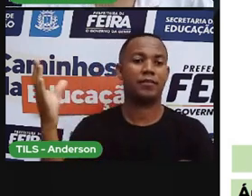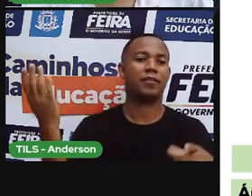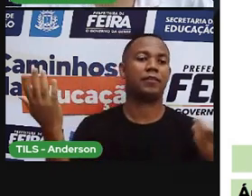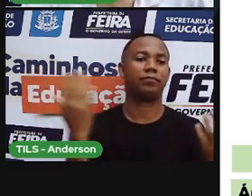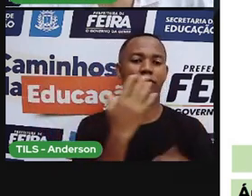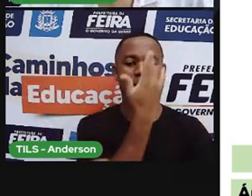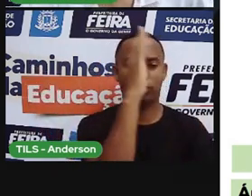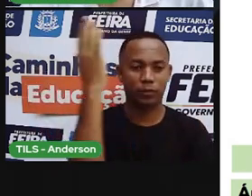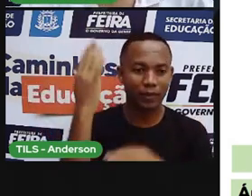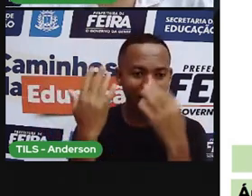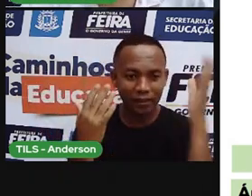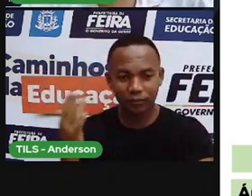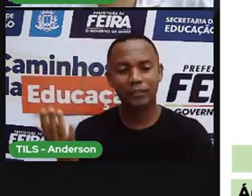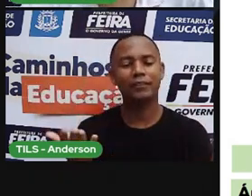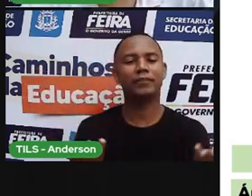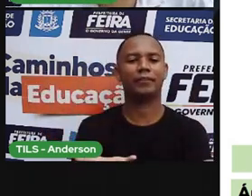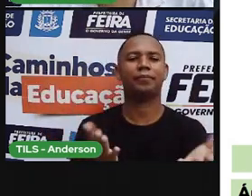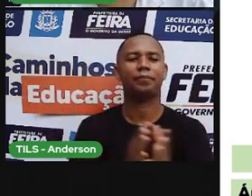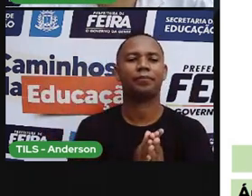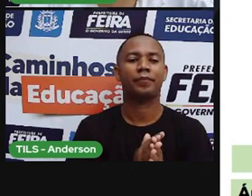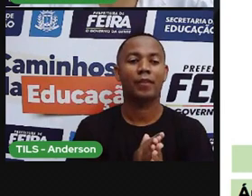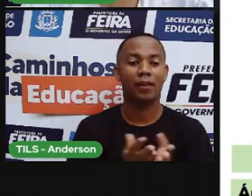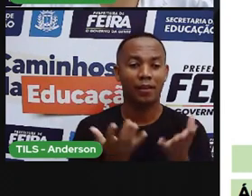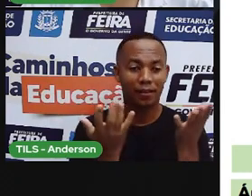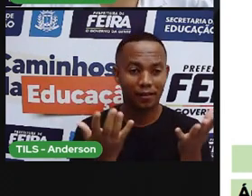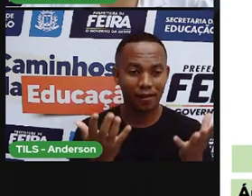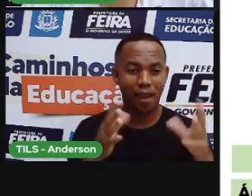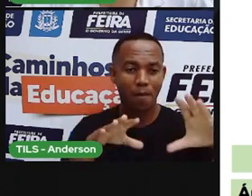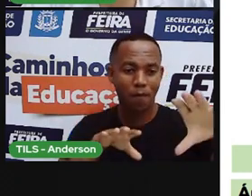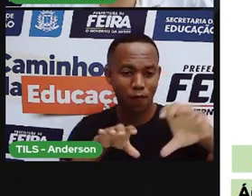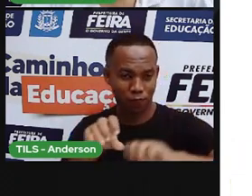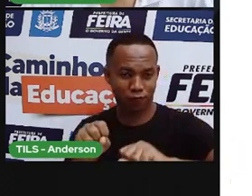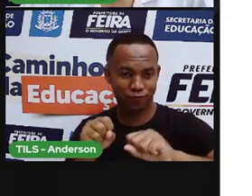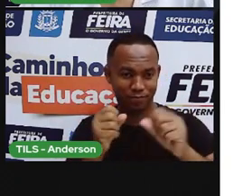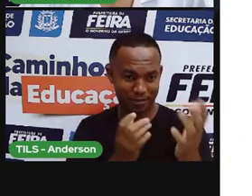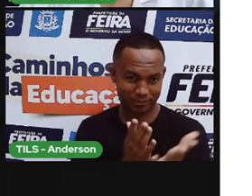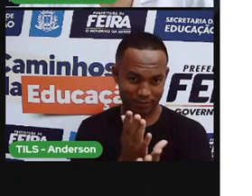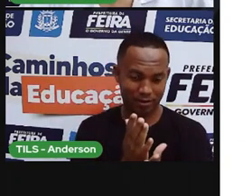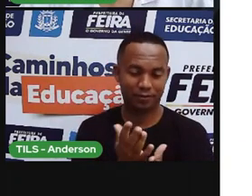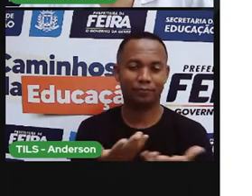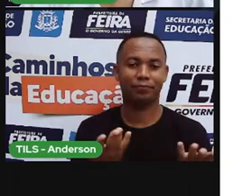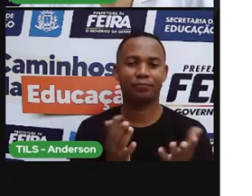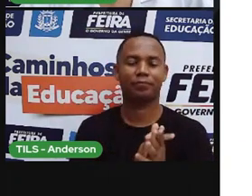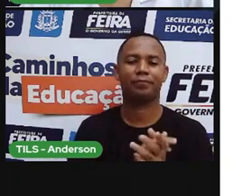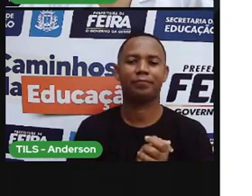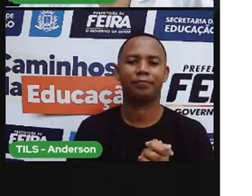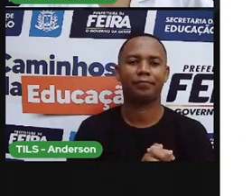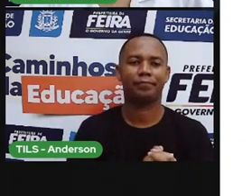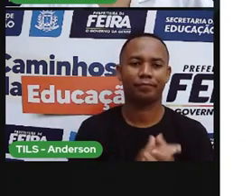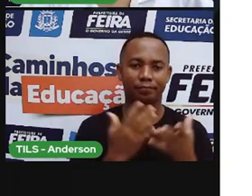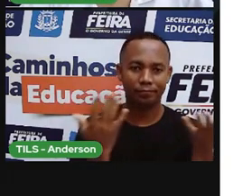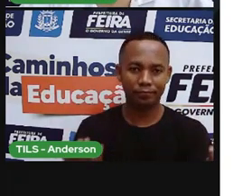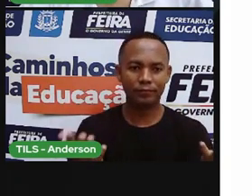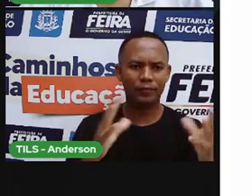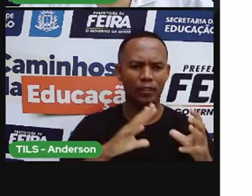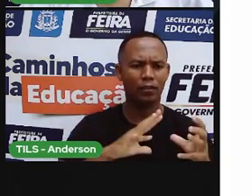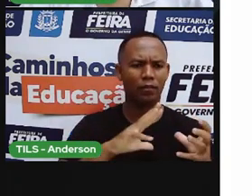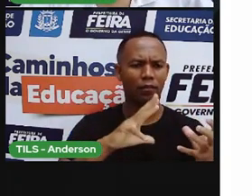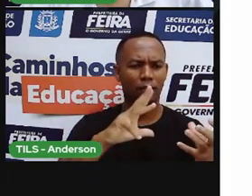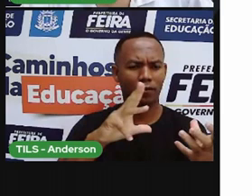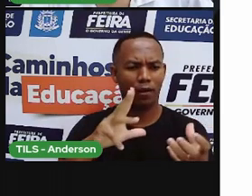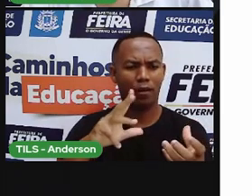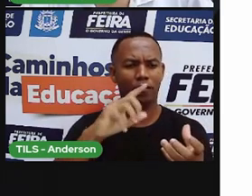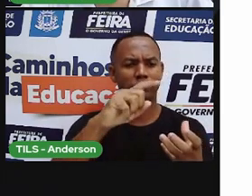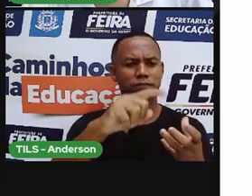aqui quer concluir mais esse ano letivo, ficar mais esperto. Bom, a Terra é o